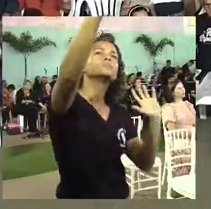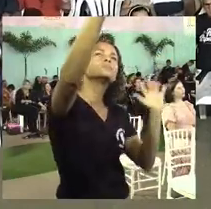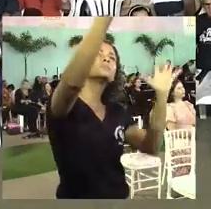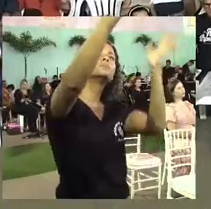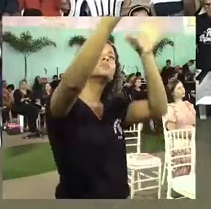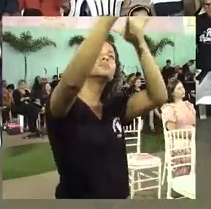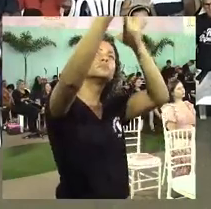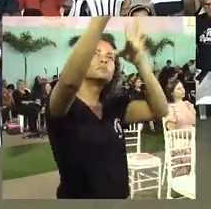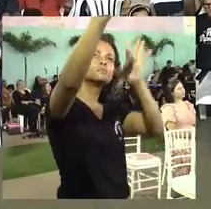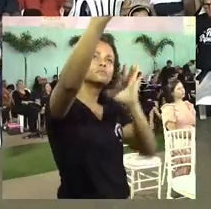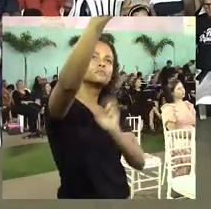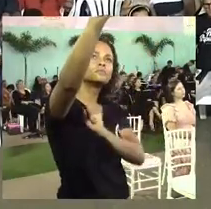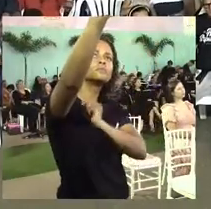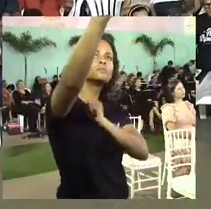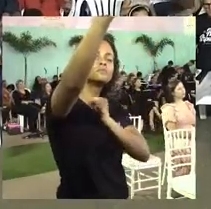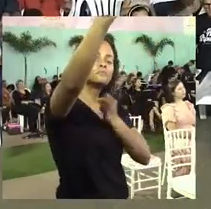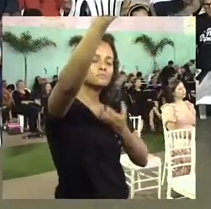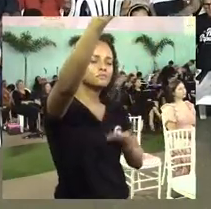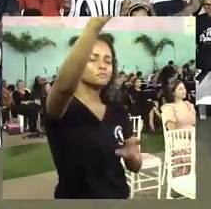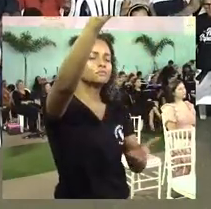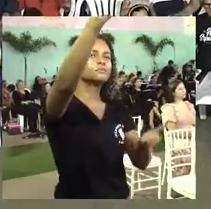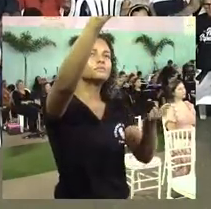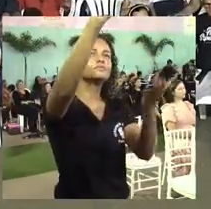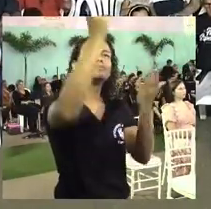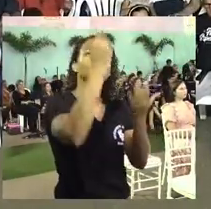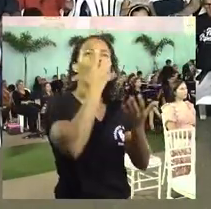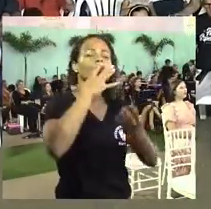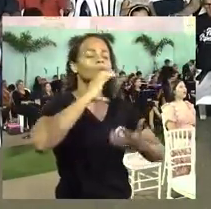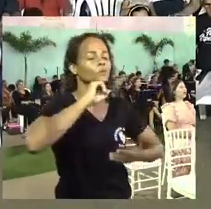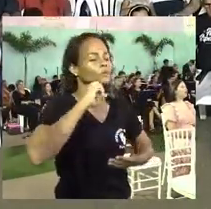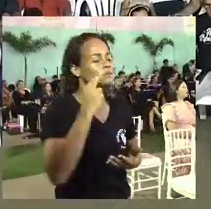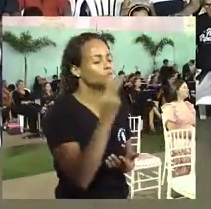na tempestade novamente